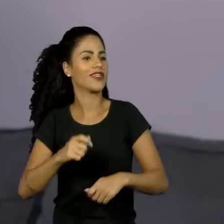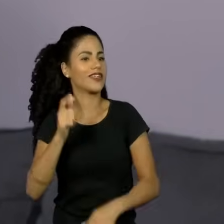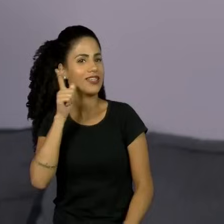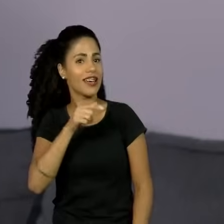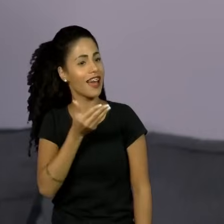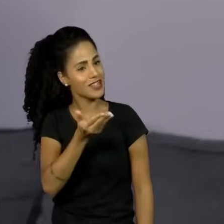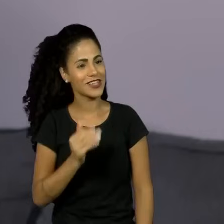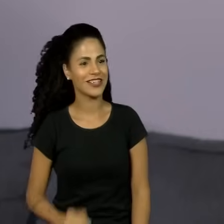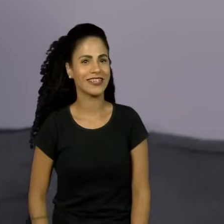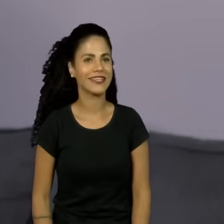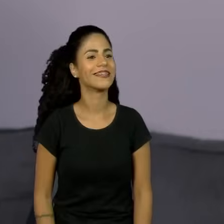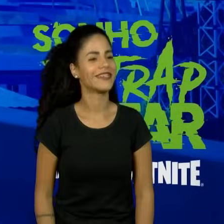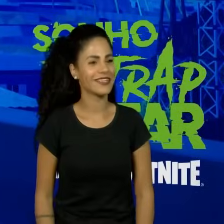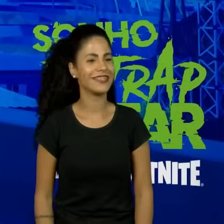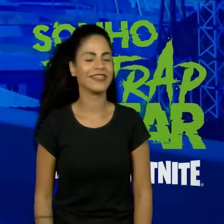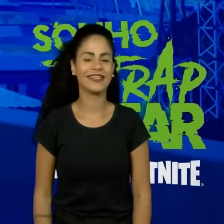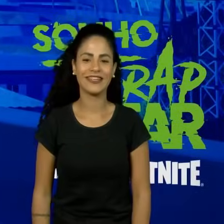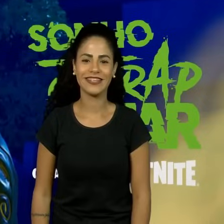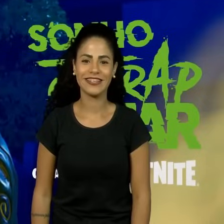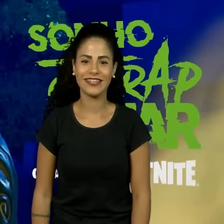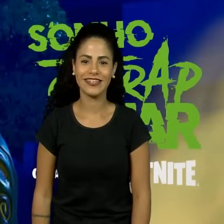e é isso. Só vem.